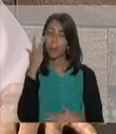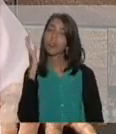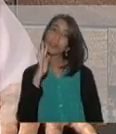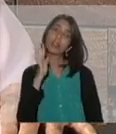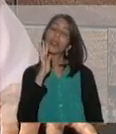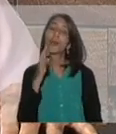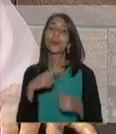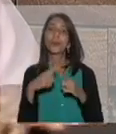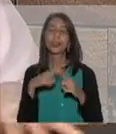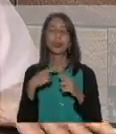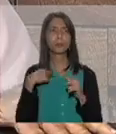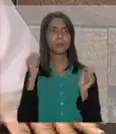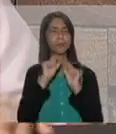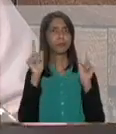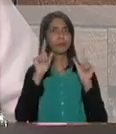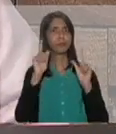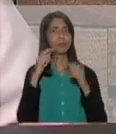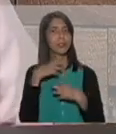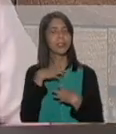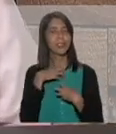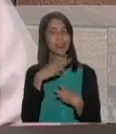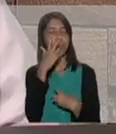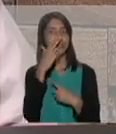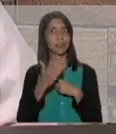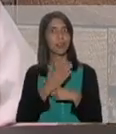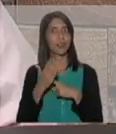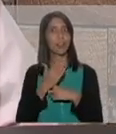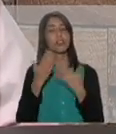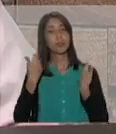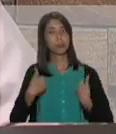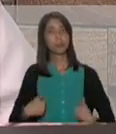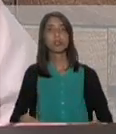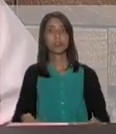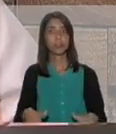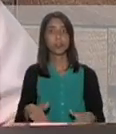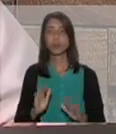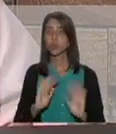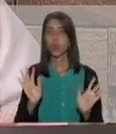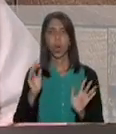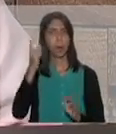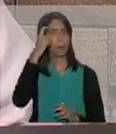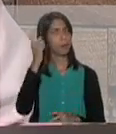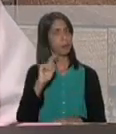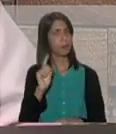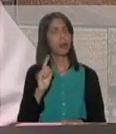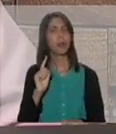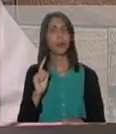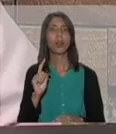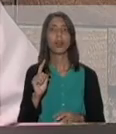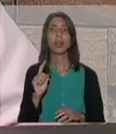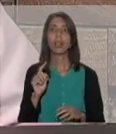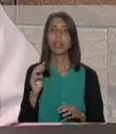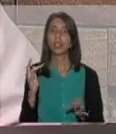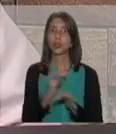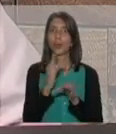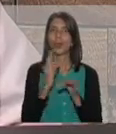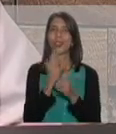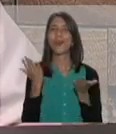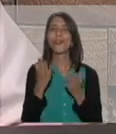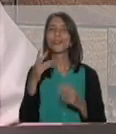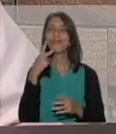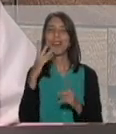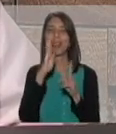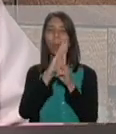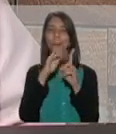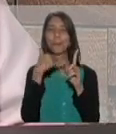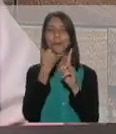bater. Então eu acho que foi legal, porque isso despertou em mim um sentido de defesa, físico mesmo e não só psicológico, de